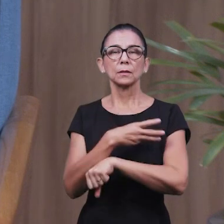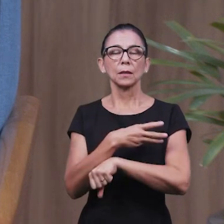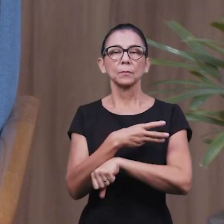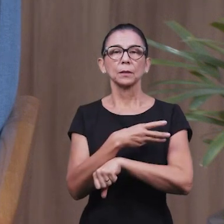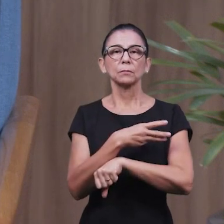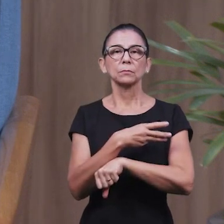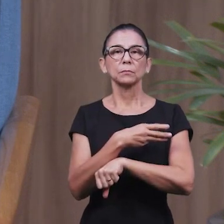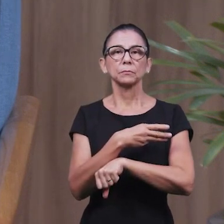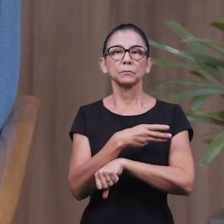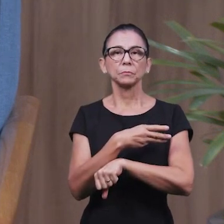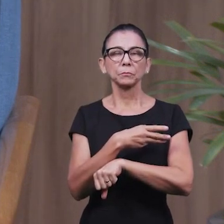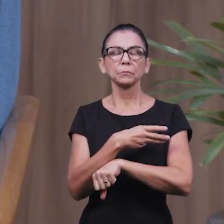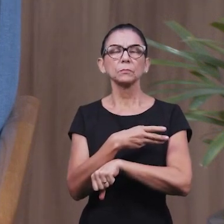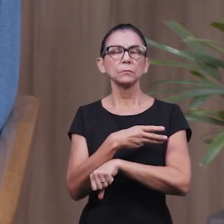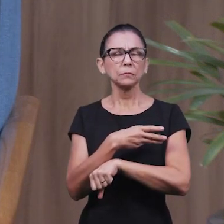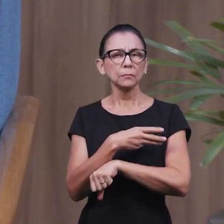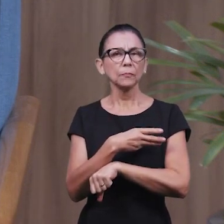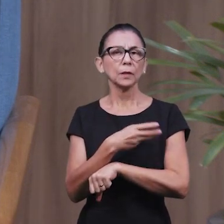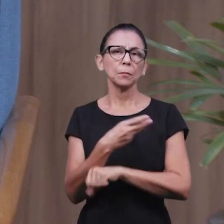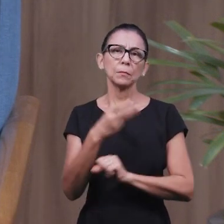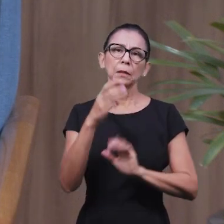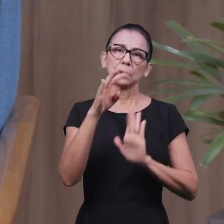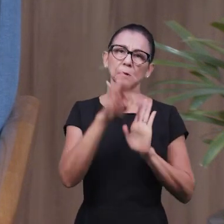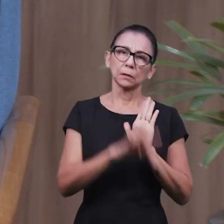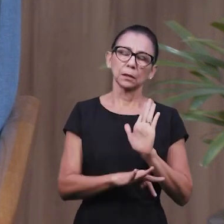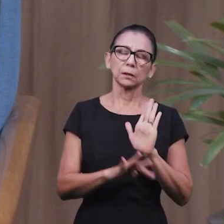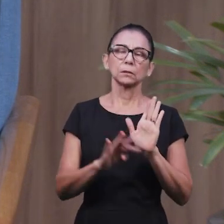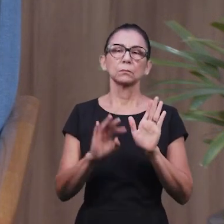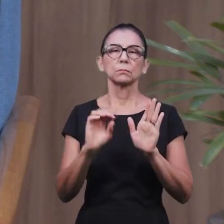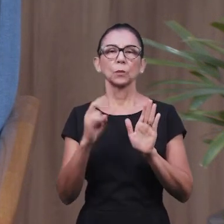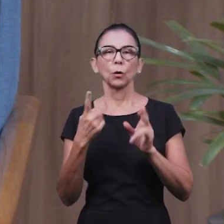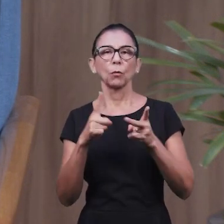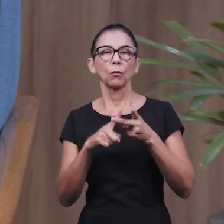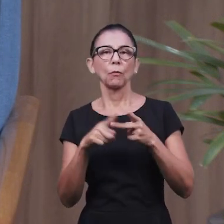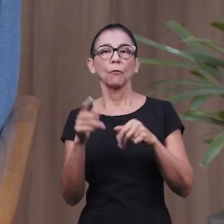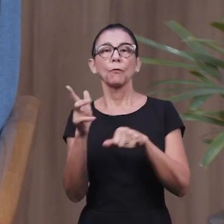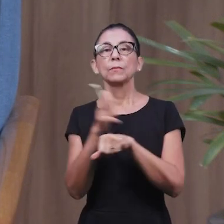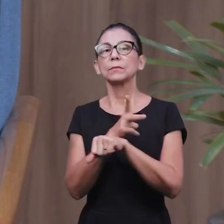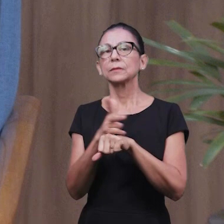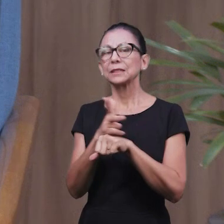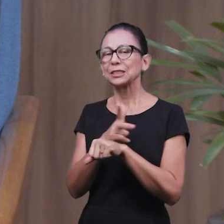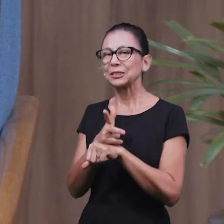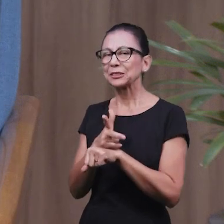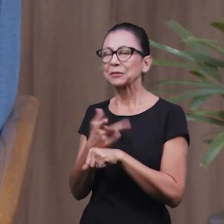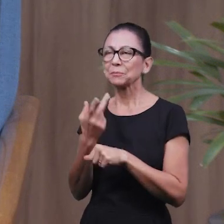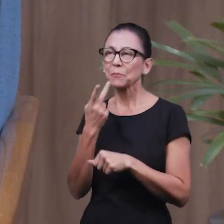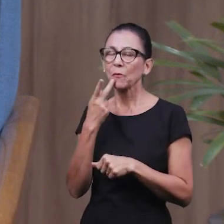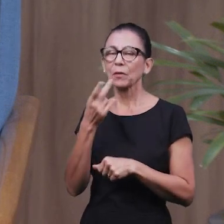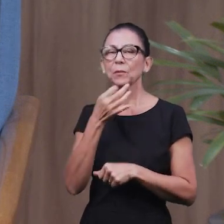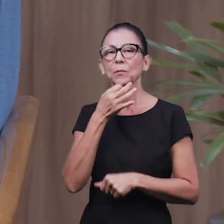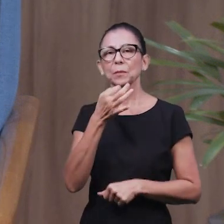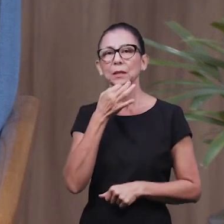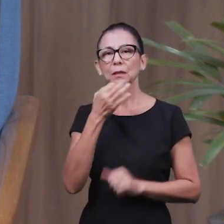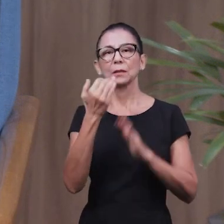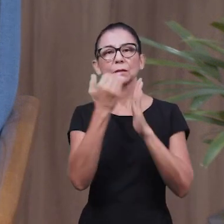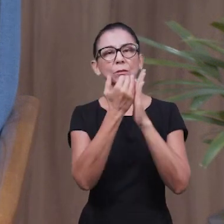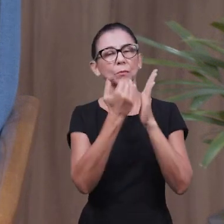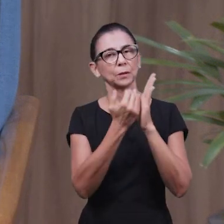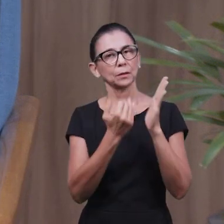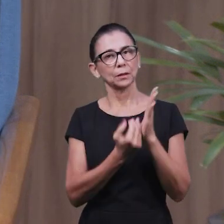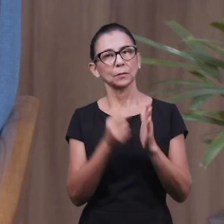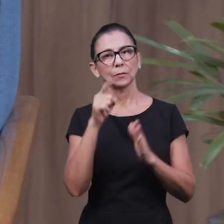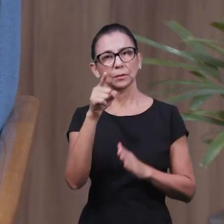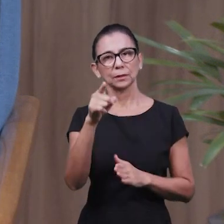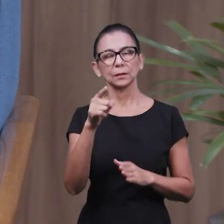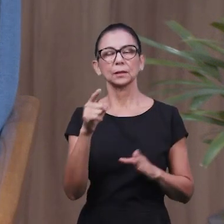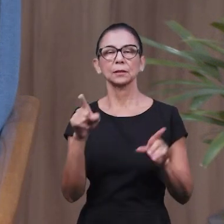E nessa mensagem você pode mandar por texto ou por vídeo a informação da importância do programa para você, para sua família.